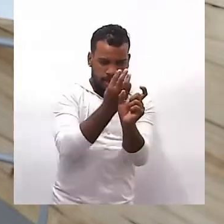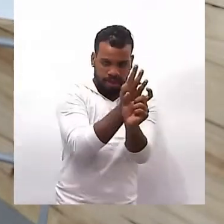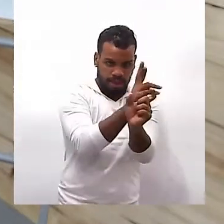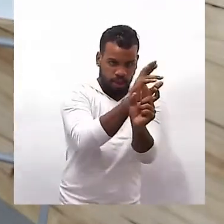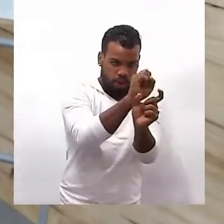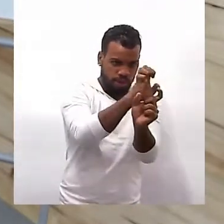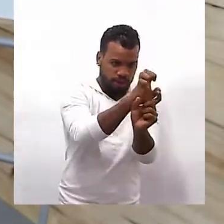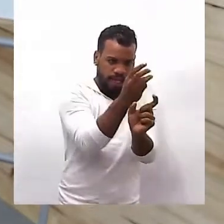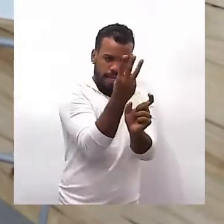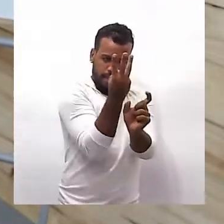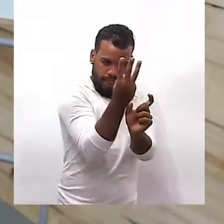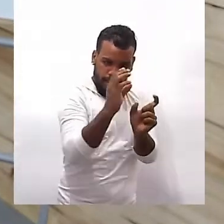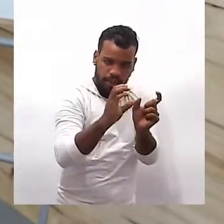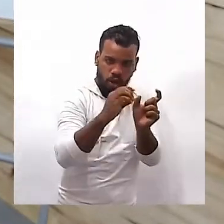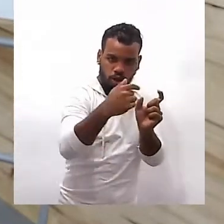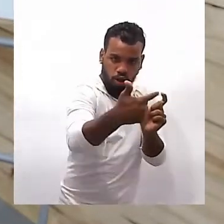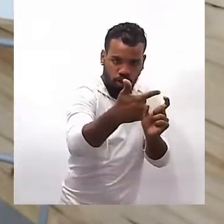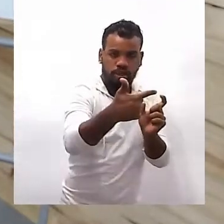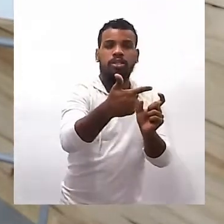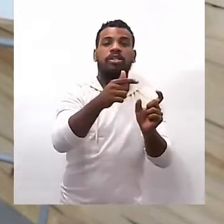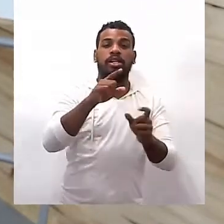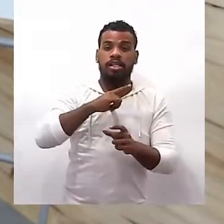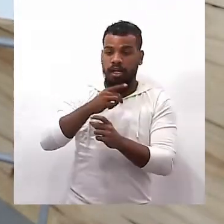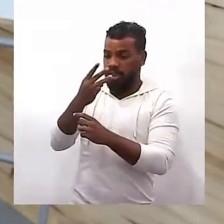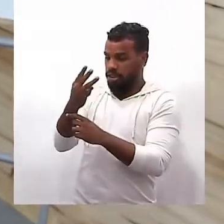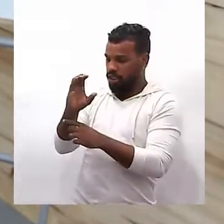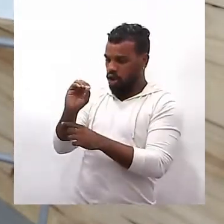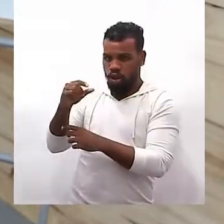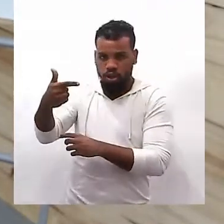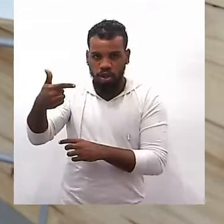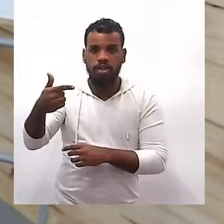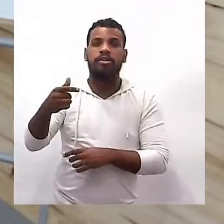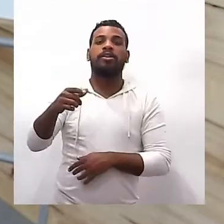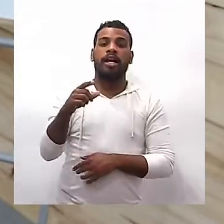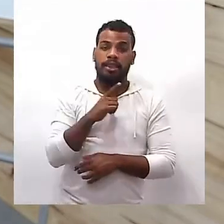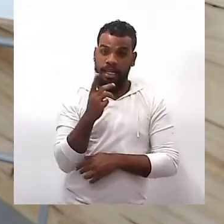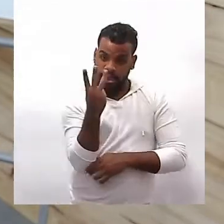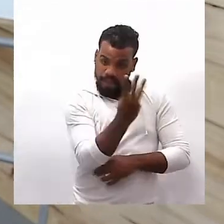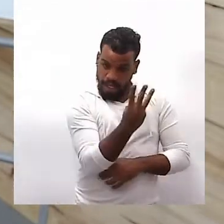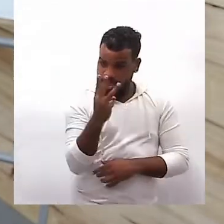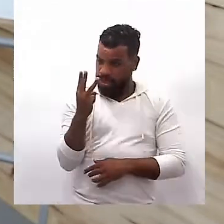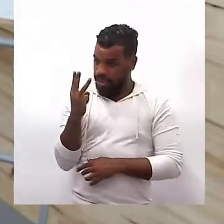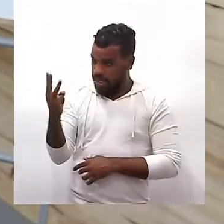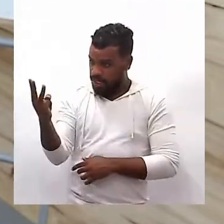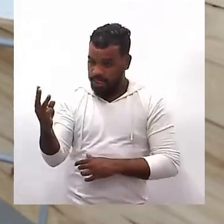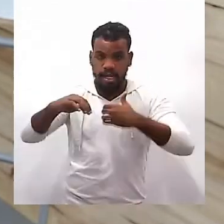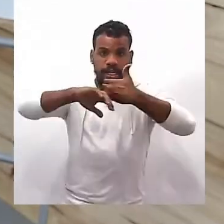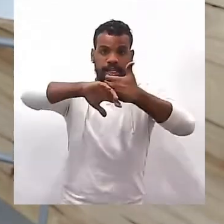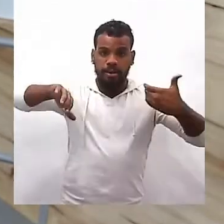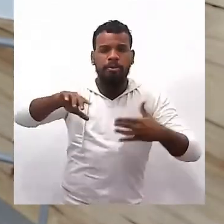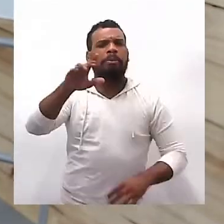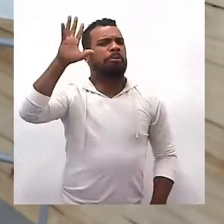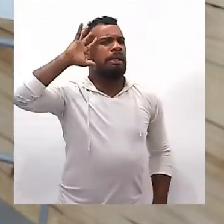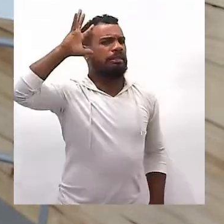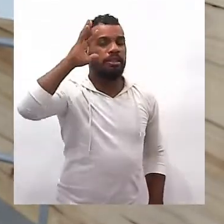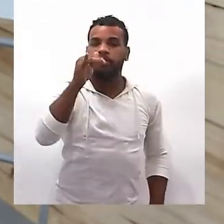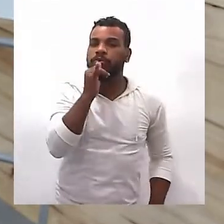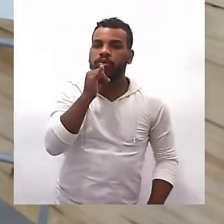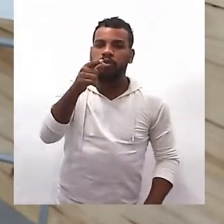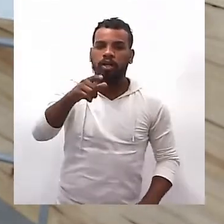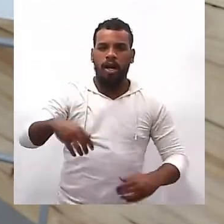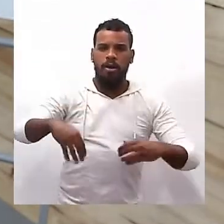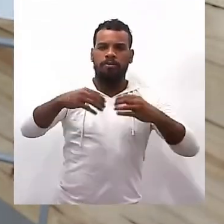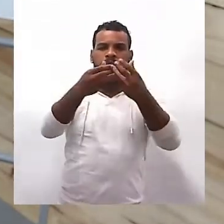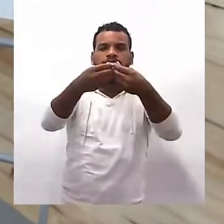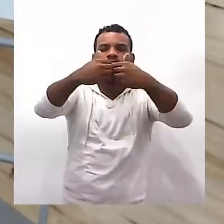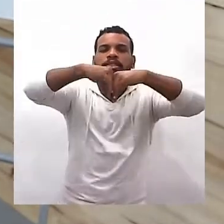carbonos. E outra triose aqui, ó, 3 carbonos. 3 carbonos aqui, 3 aqui. Porque você imagina, tá? Tu pegou a glicose e,